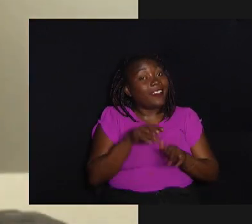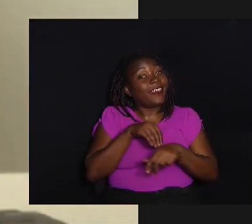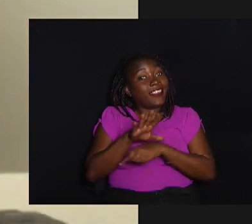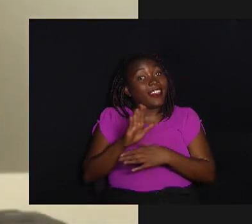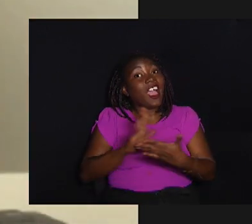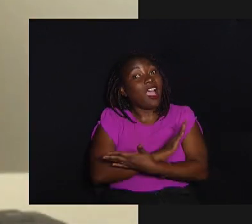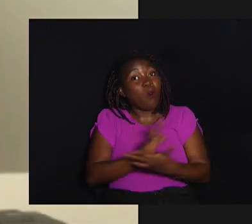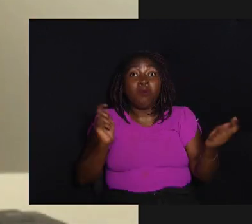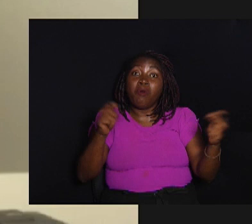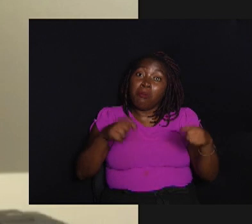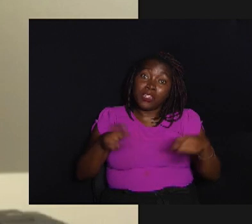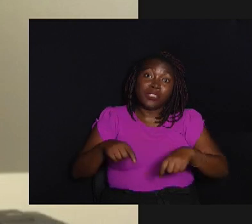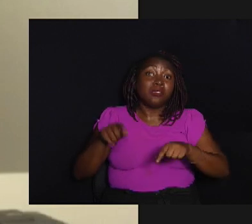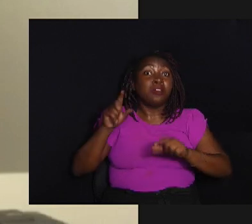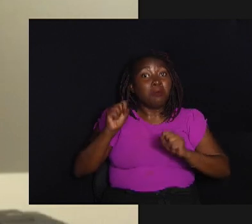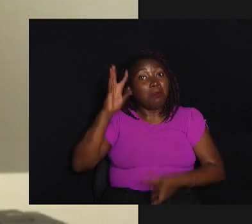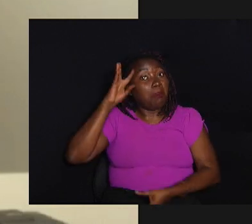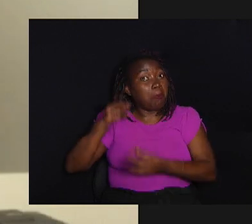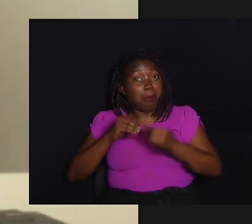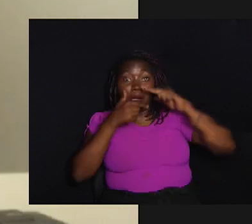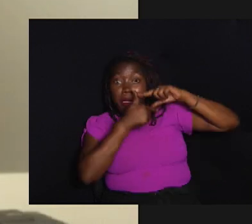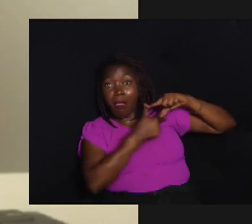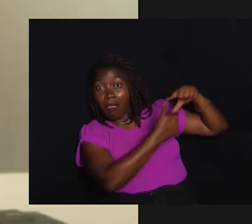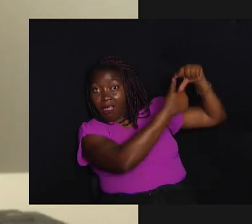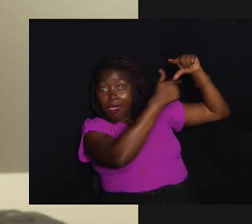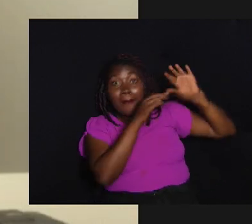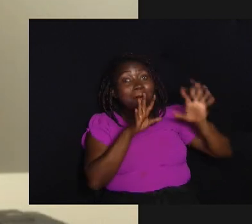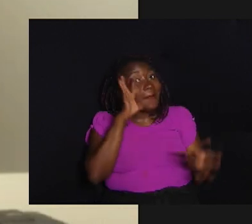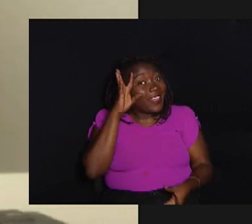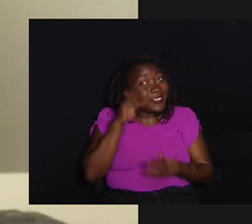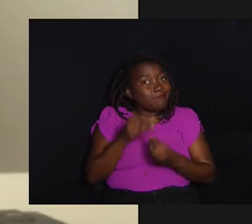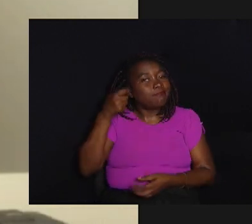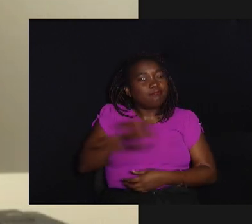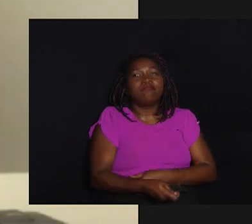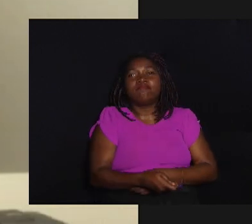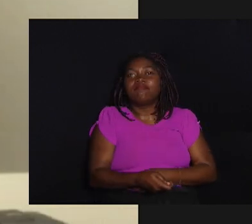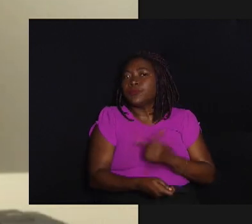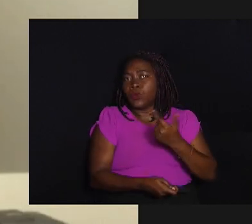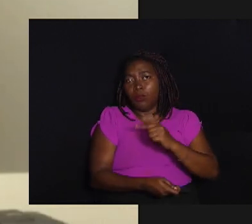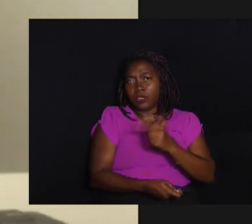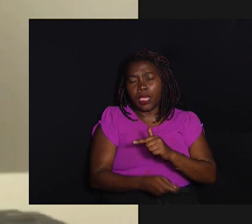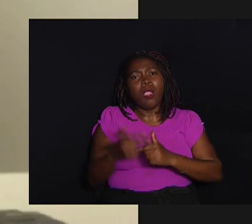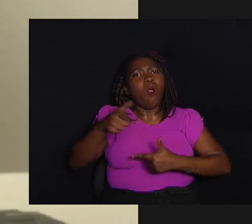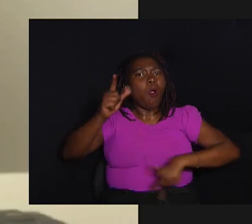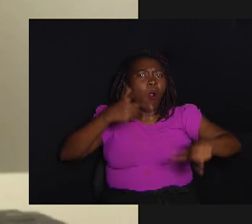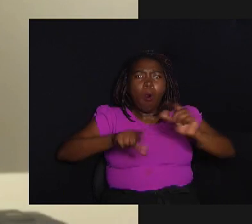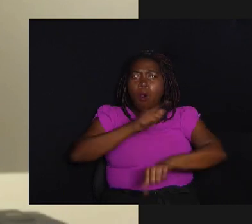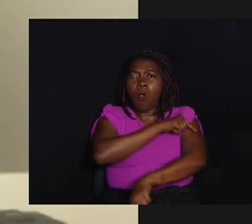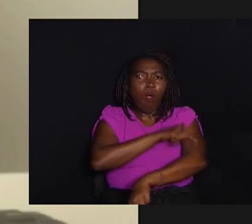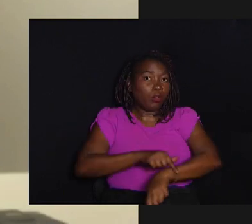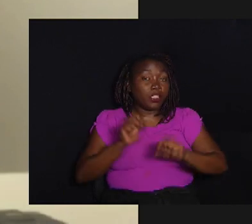que podem ser consideradas alienação parental, mas não define isso de uma forma taxativa, isto é, outras condutas também podem